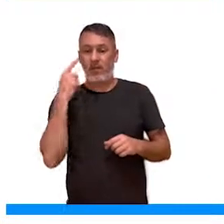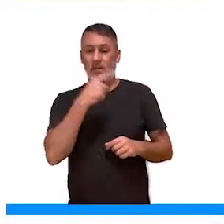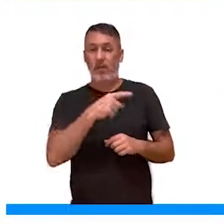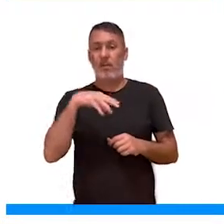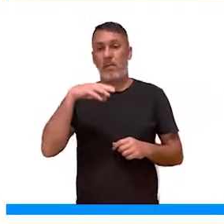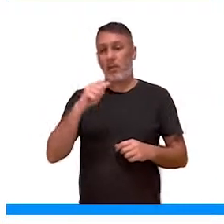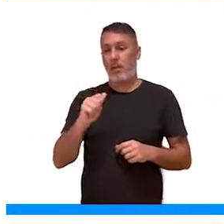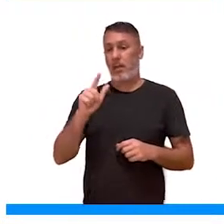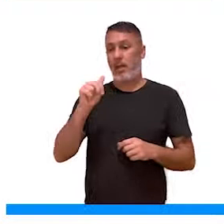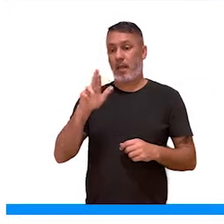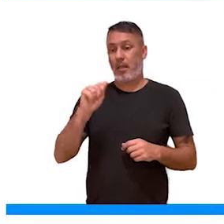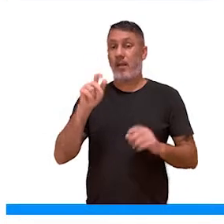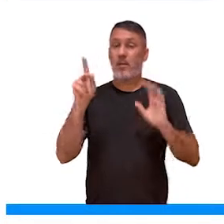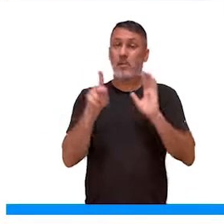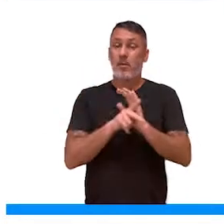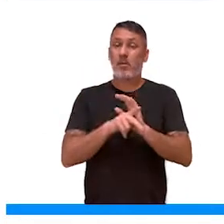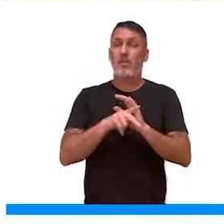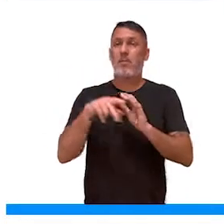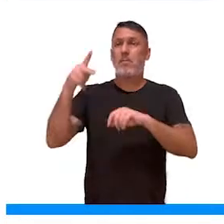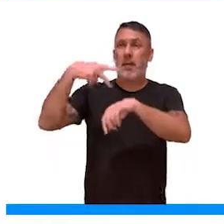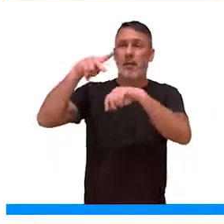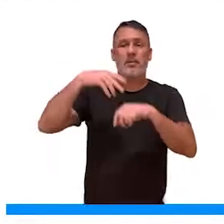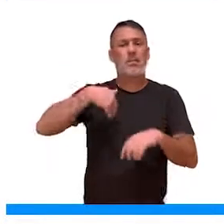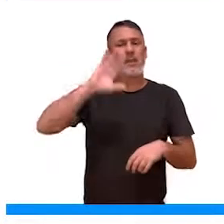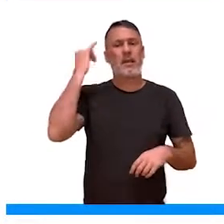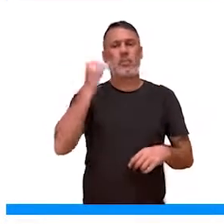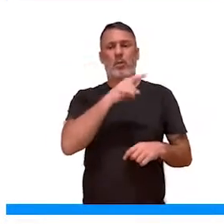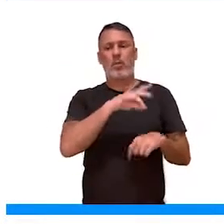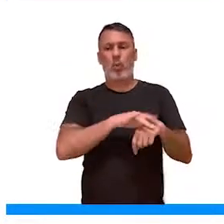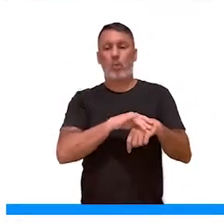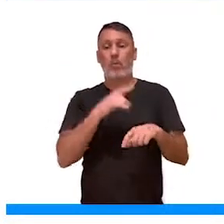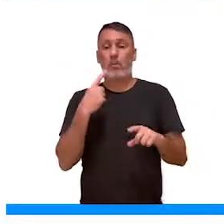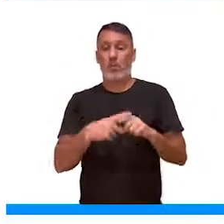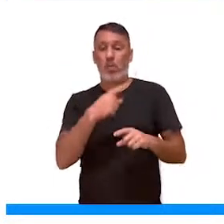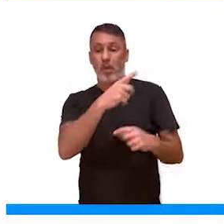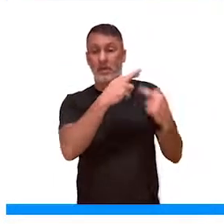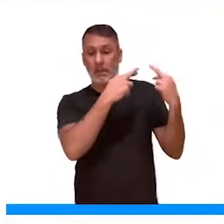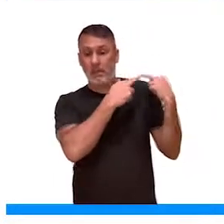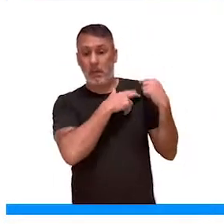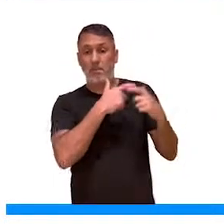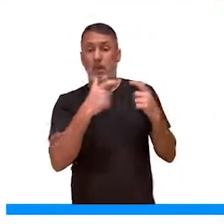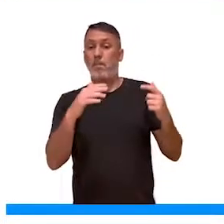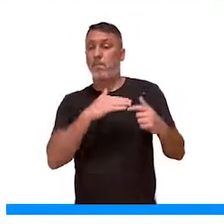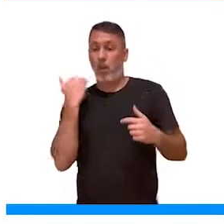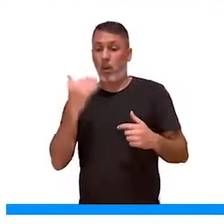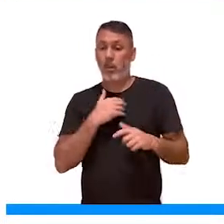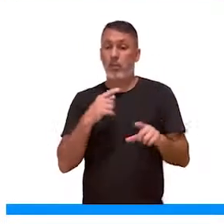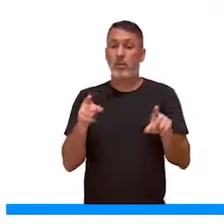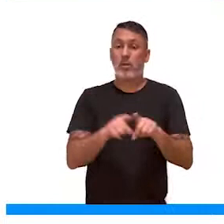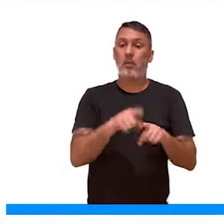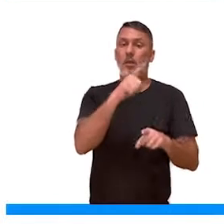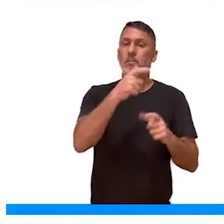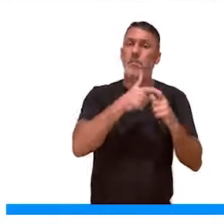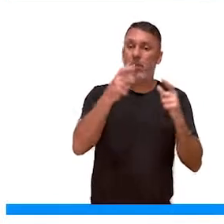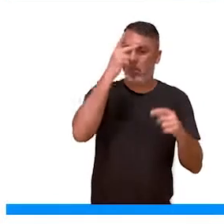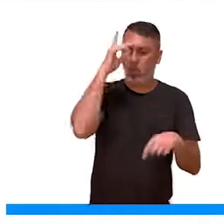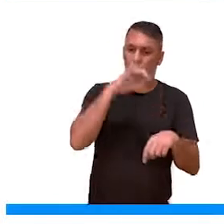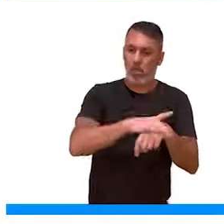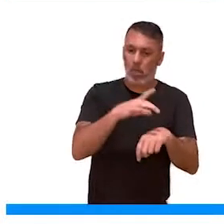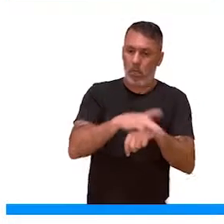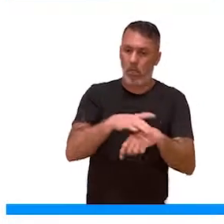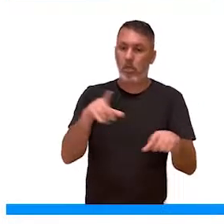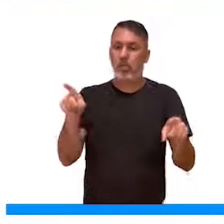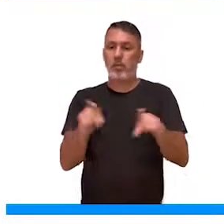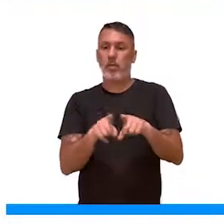Saúde considera a malária a doença tropical mais importante, porque além de ser responsável por grande quantidade de mortes,